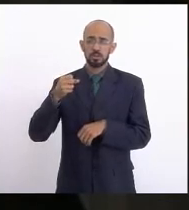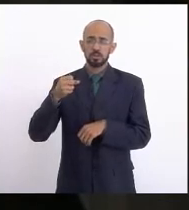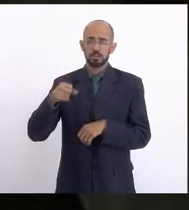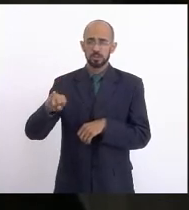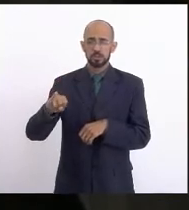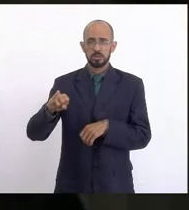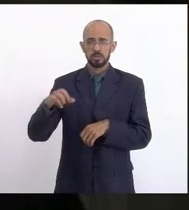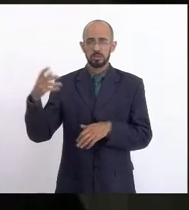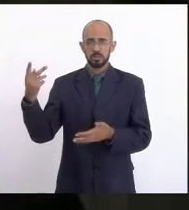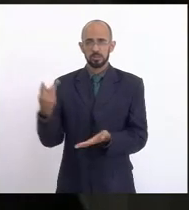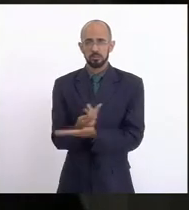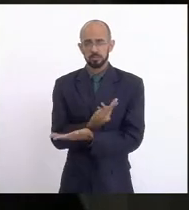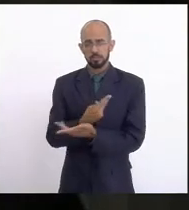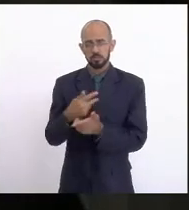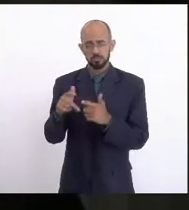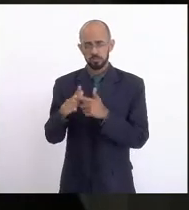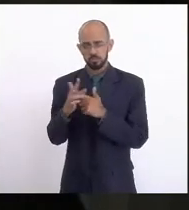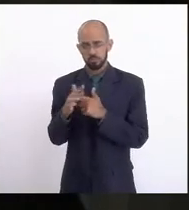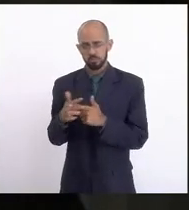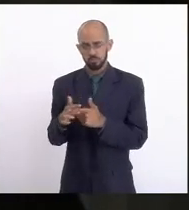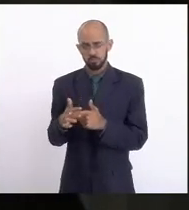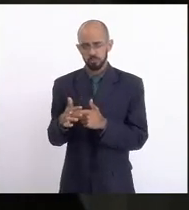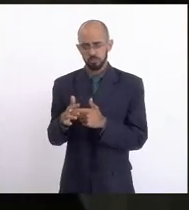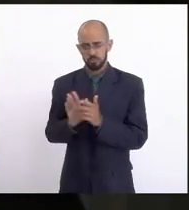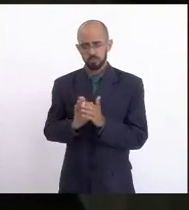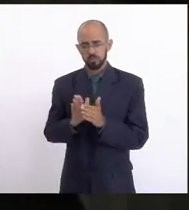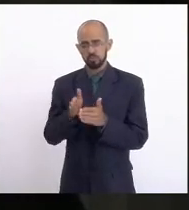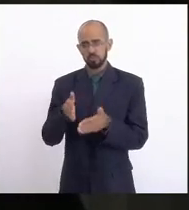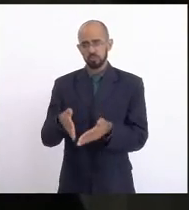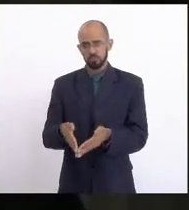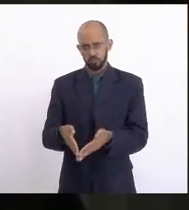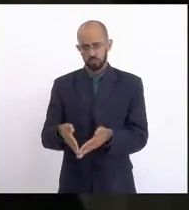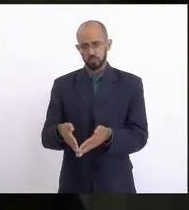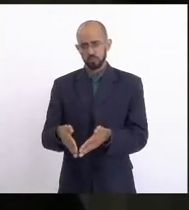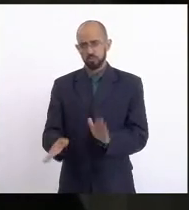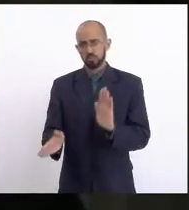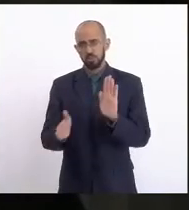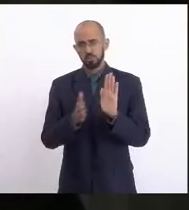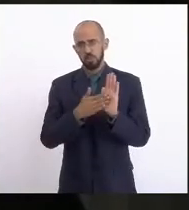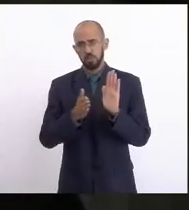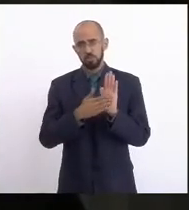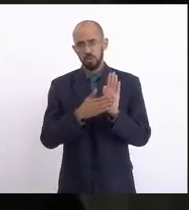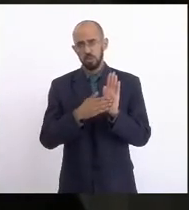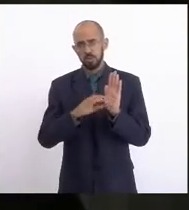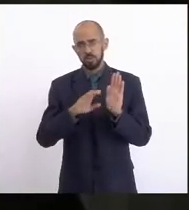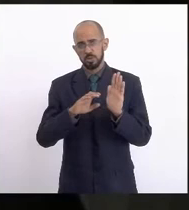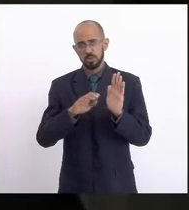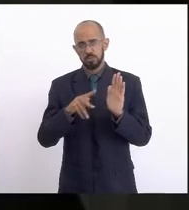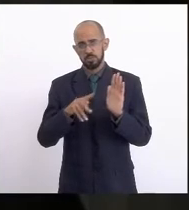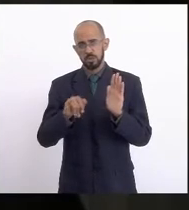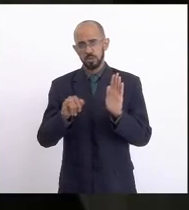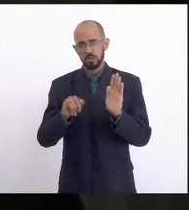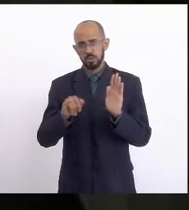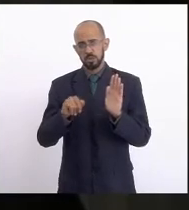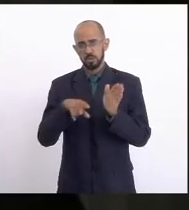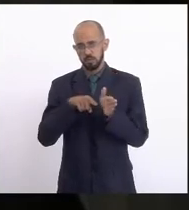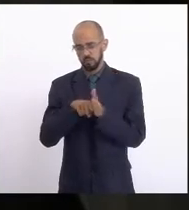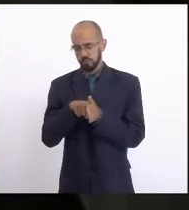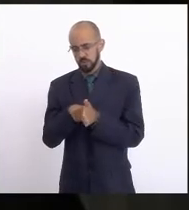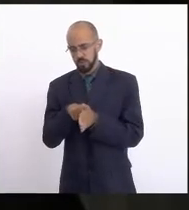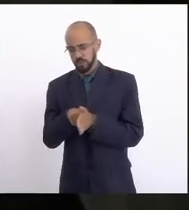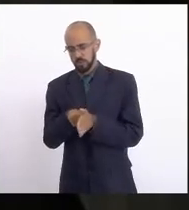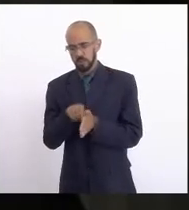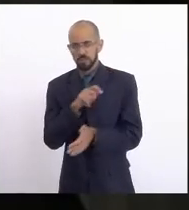houver correção de rumo, conforme propostas concretas da CPI, na fiscalização